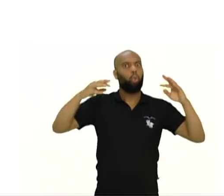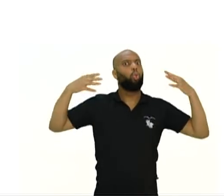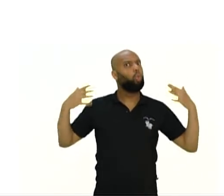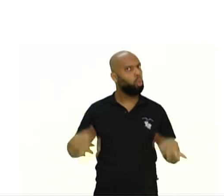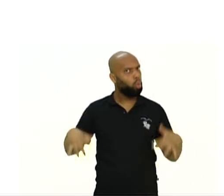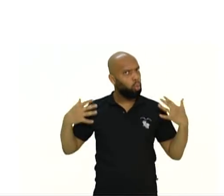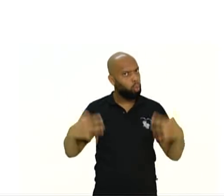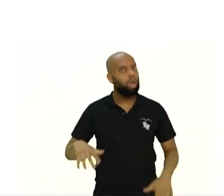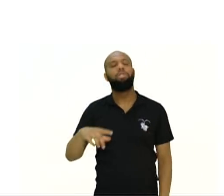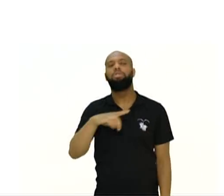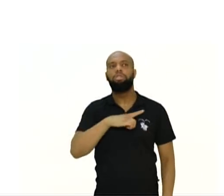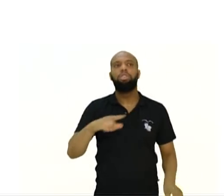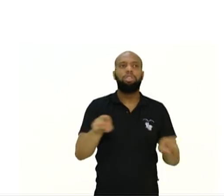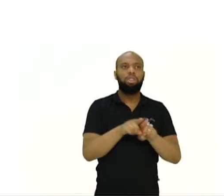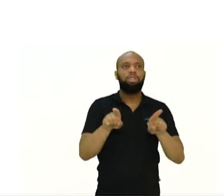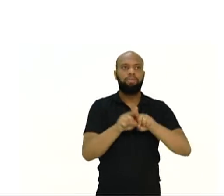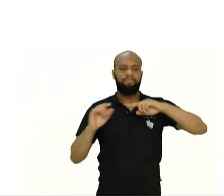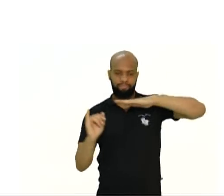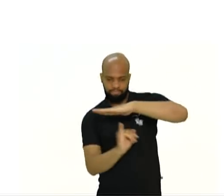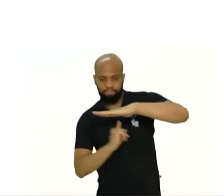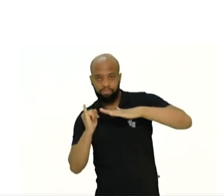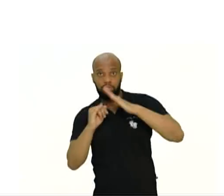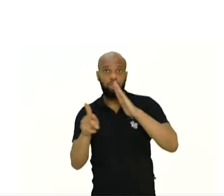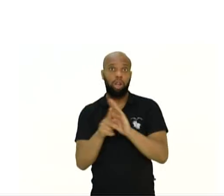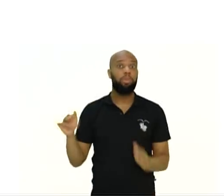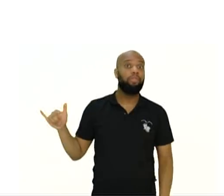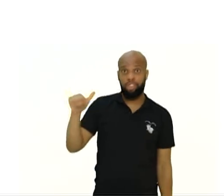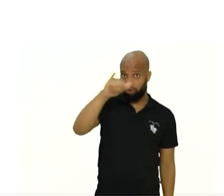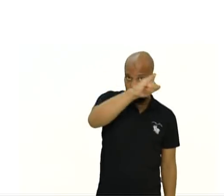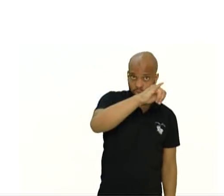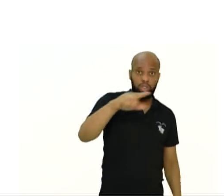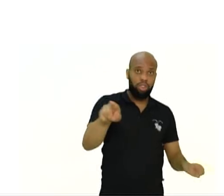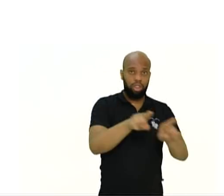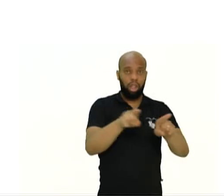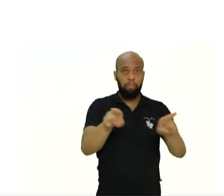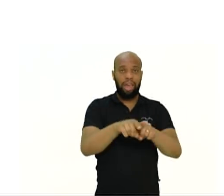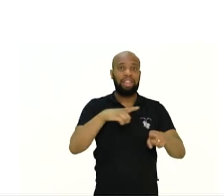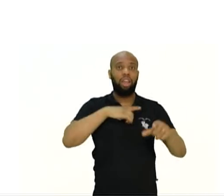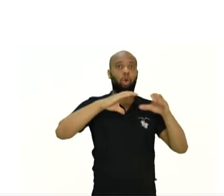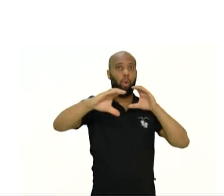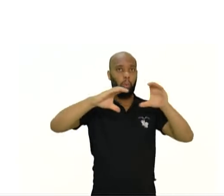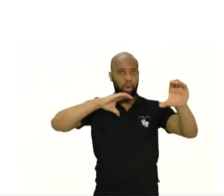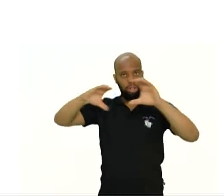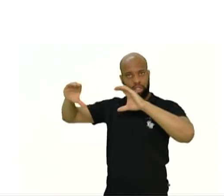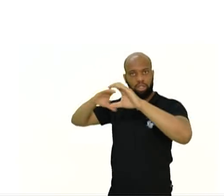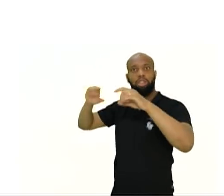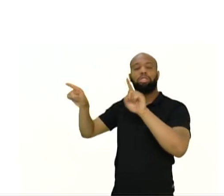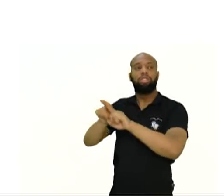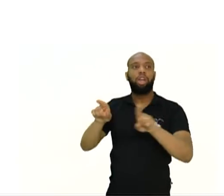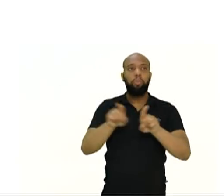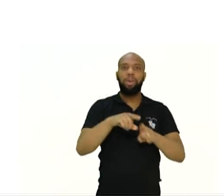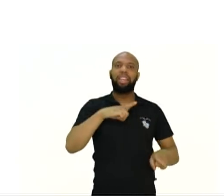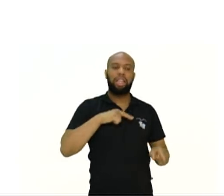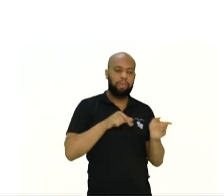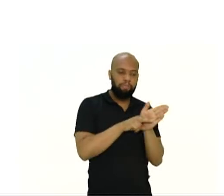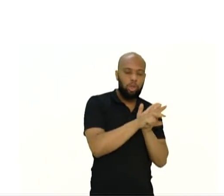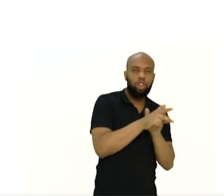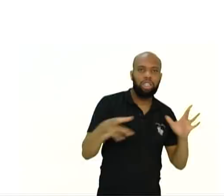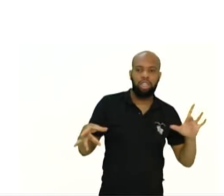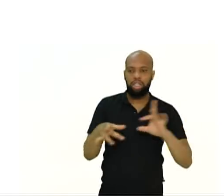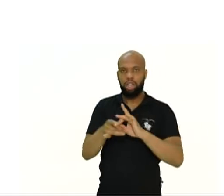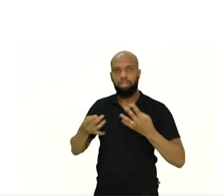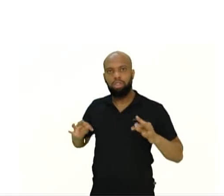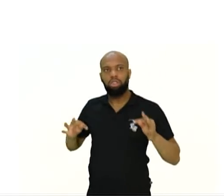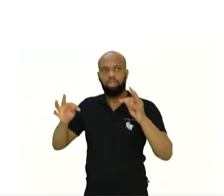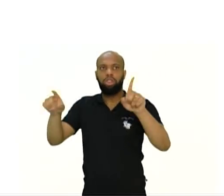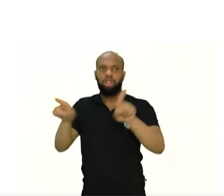tecnologia. Temos também as indústrias aeroespacial, de telecomunicação, biotecnologia,